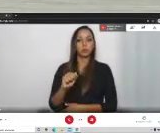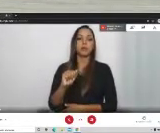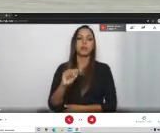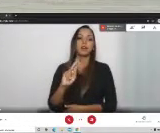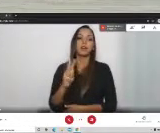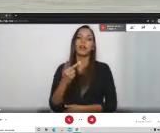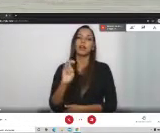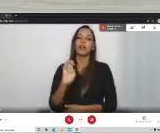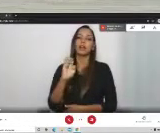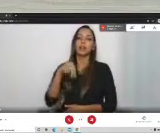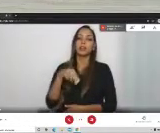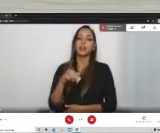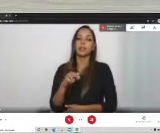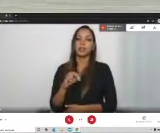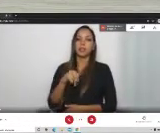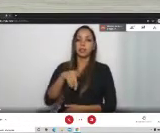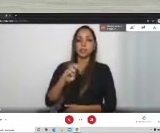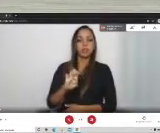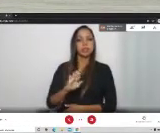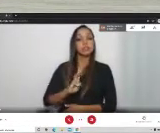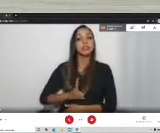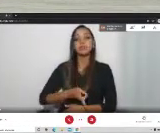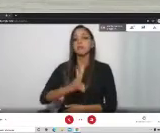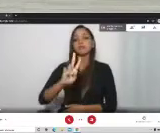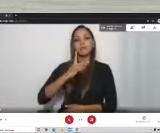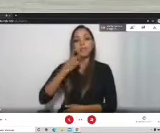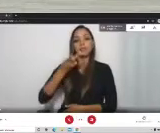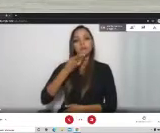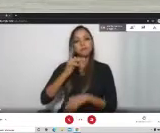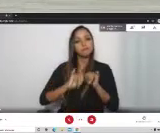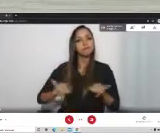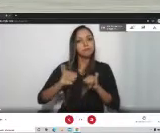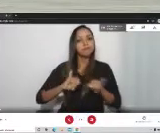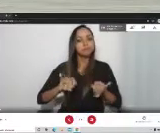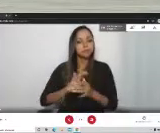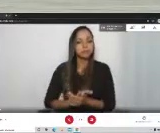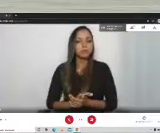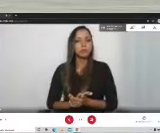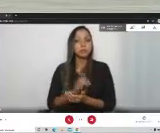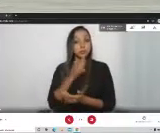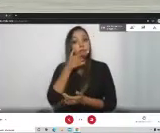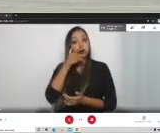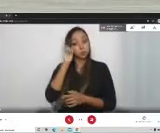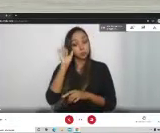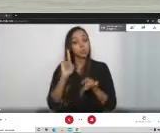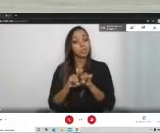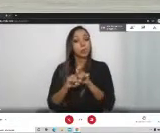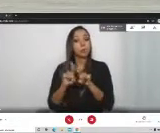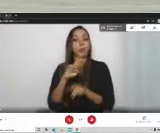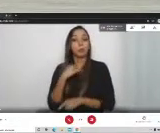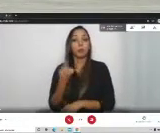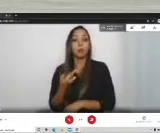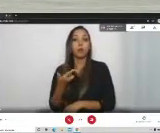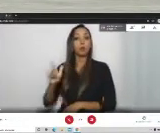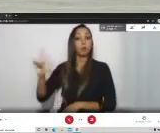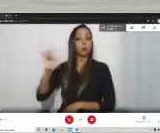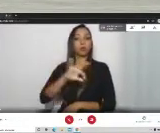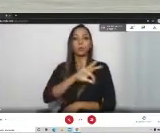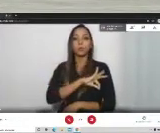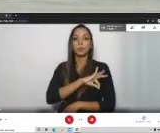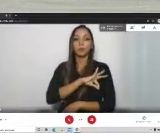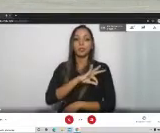ali informações. E ontem também faleceu também outro policial aqui no